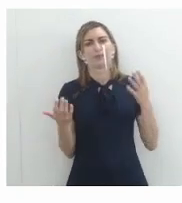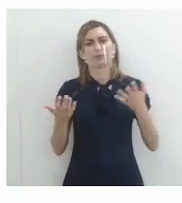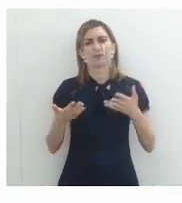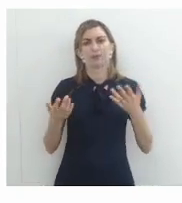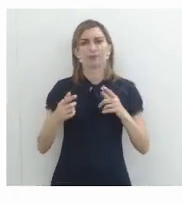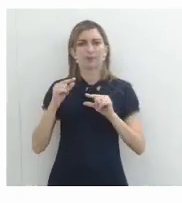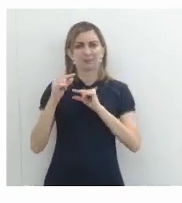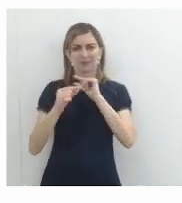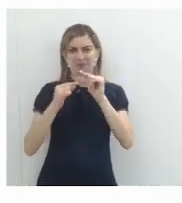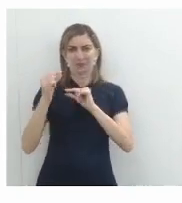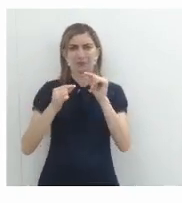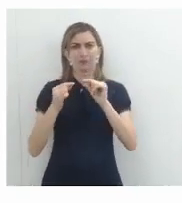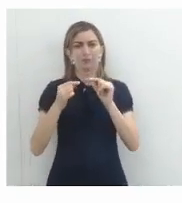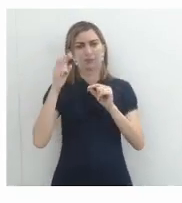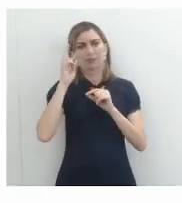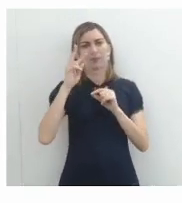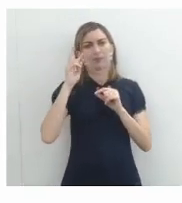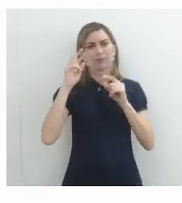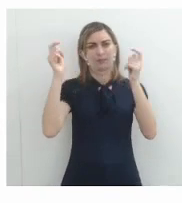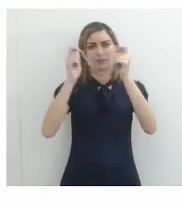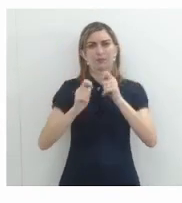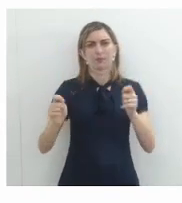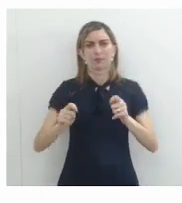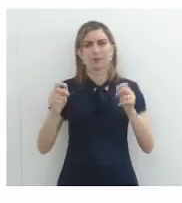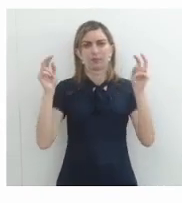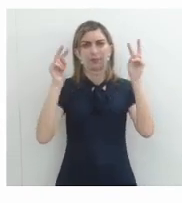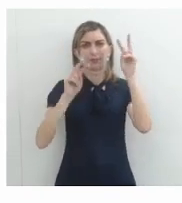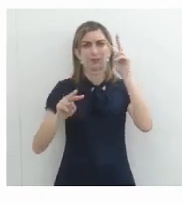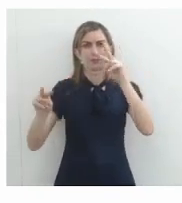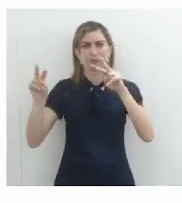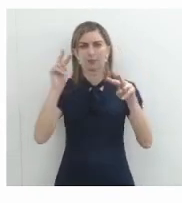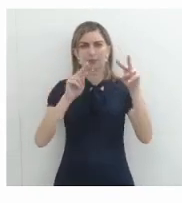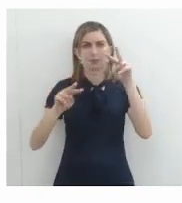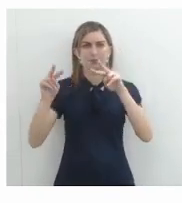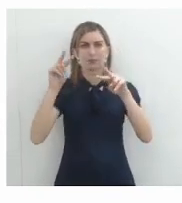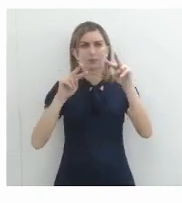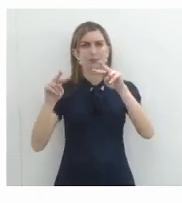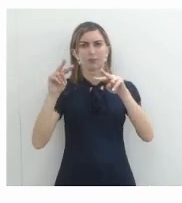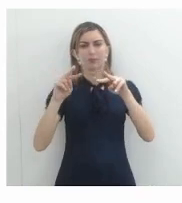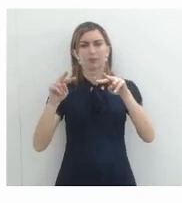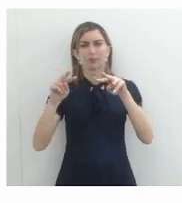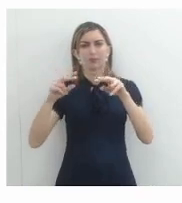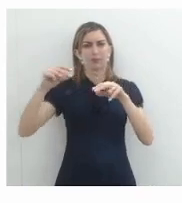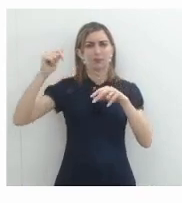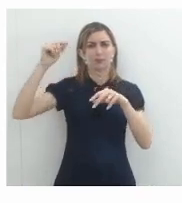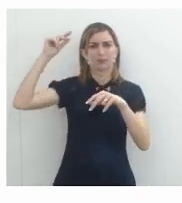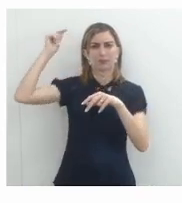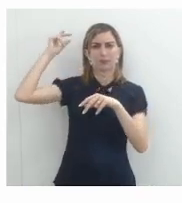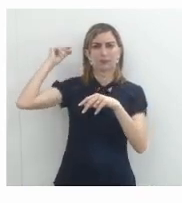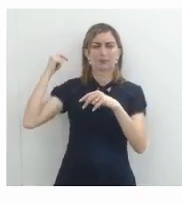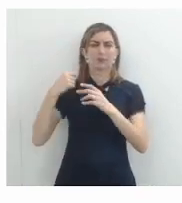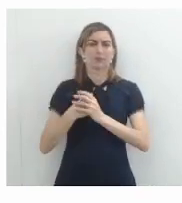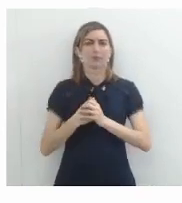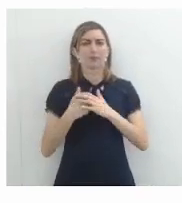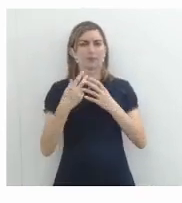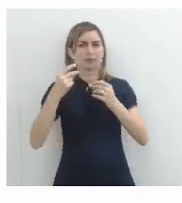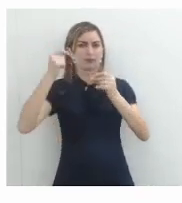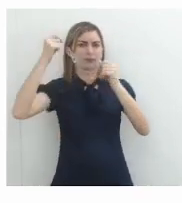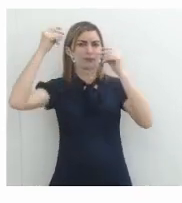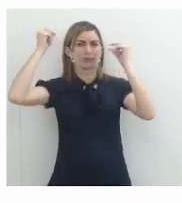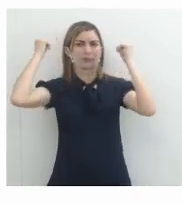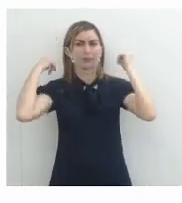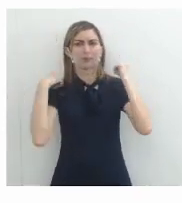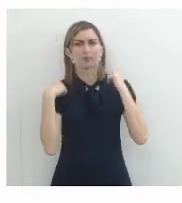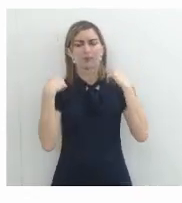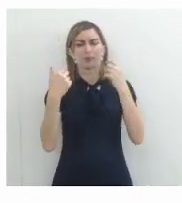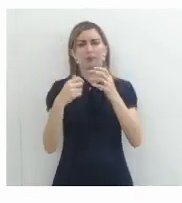pouquinho, né, da história da arte, né, visual, assim, a arte visual na pré-história. Então, desde a pré-história,